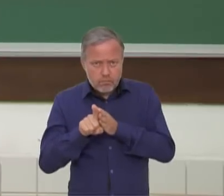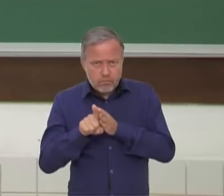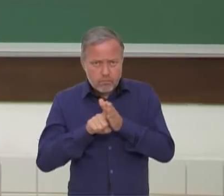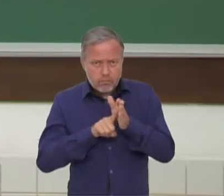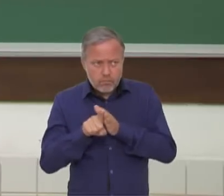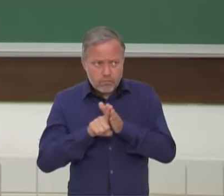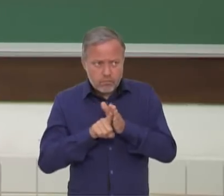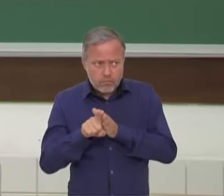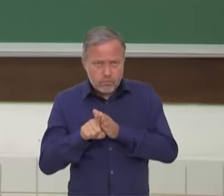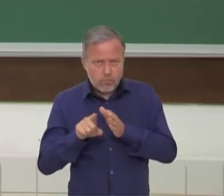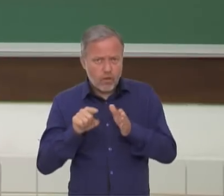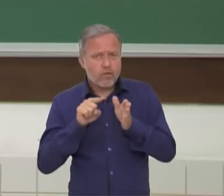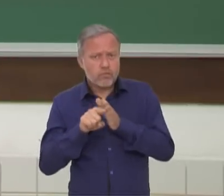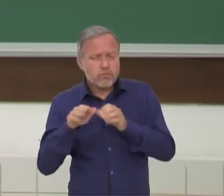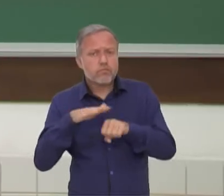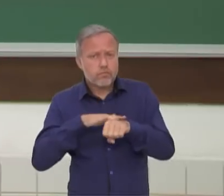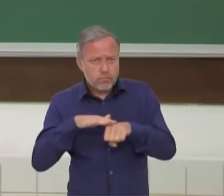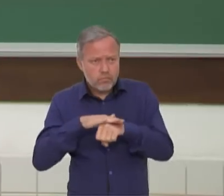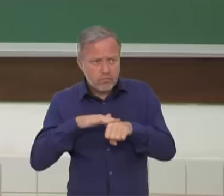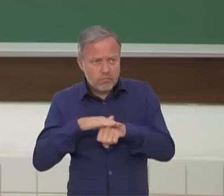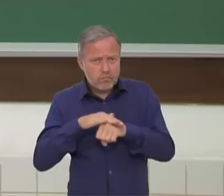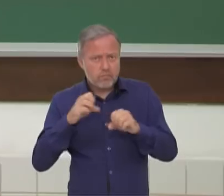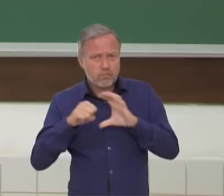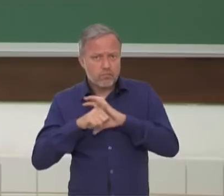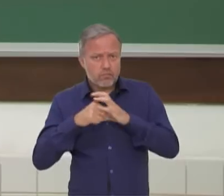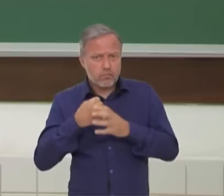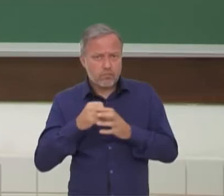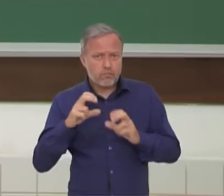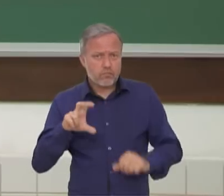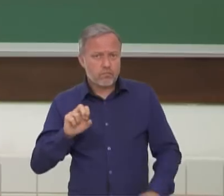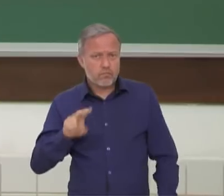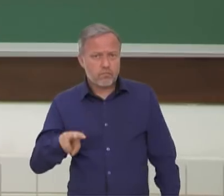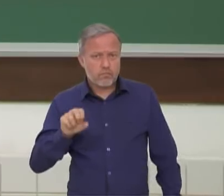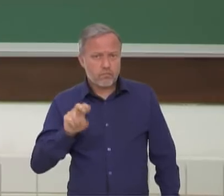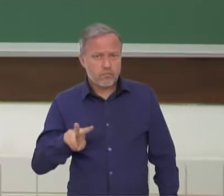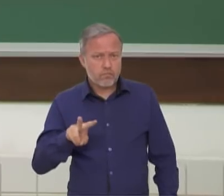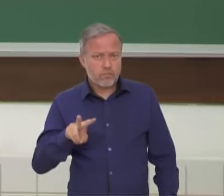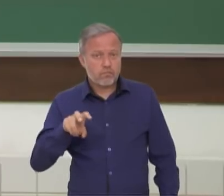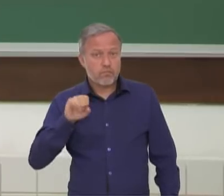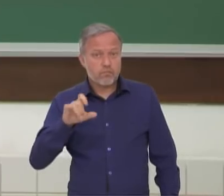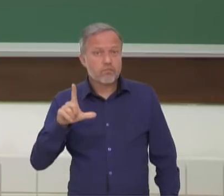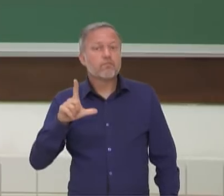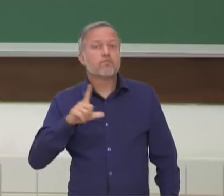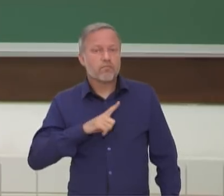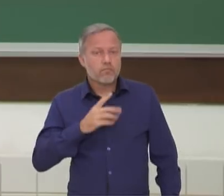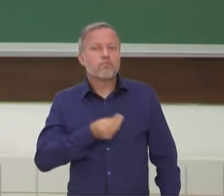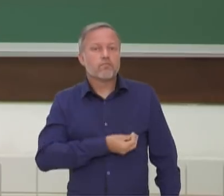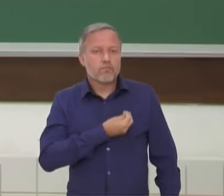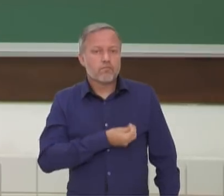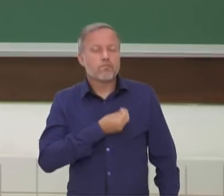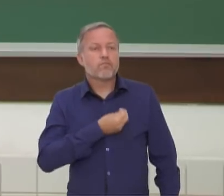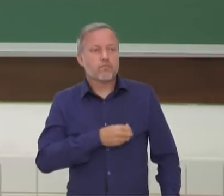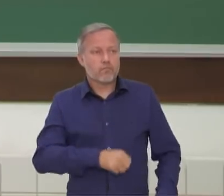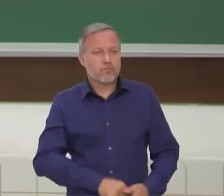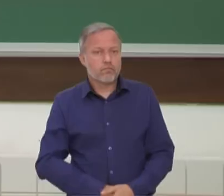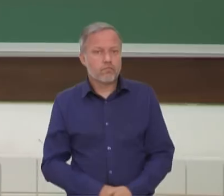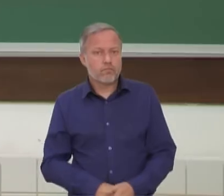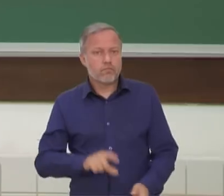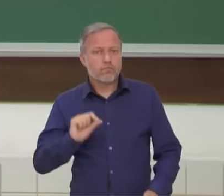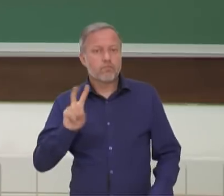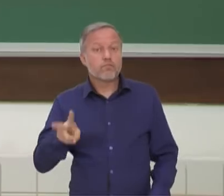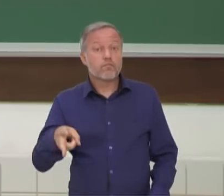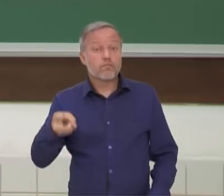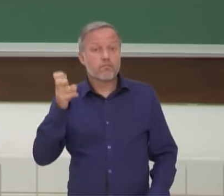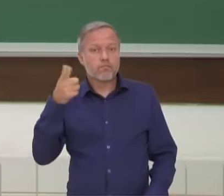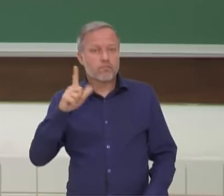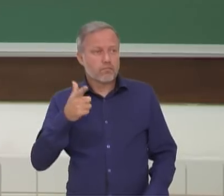cientistas ainda discutem essa questão do vírus, se ele é ou não um ser vivo. A gente percebe que